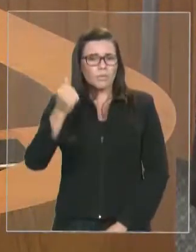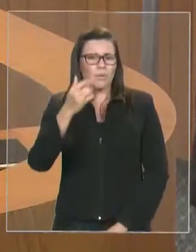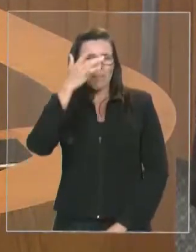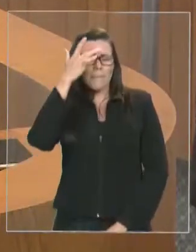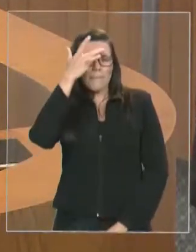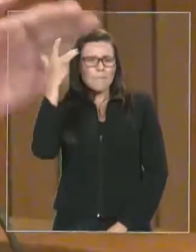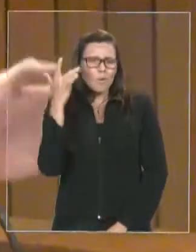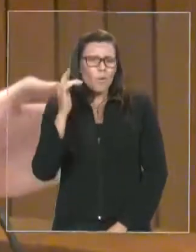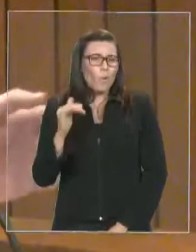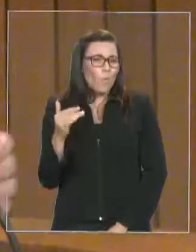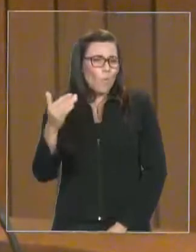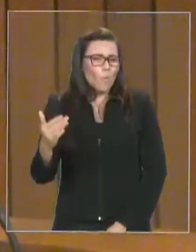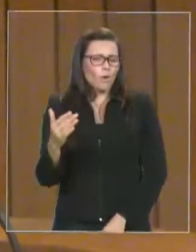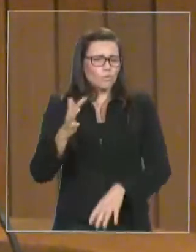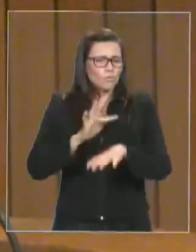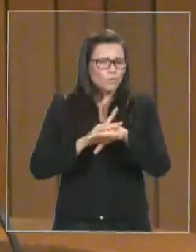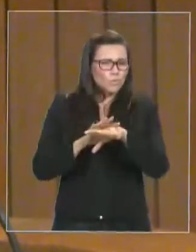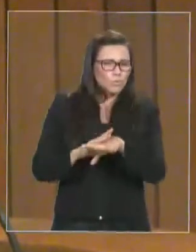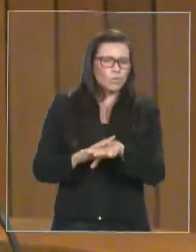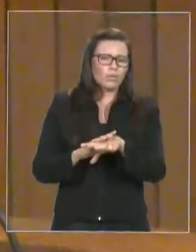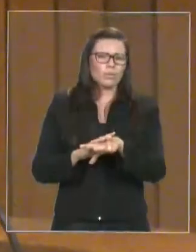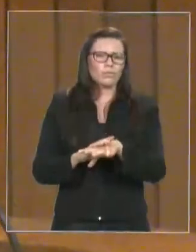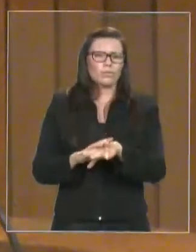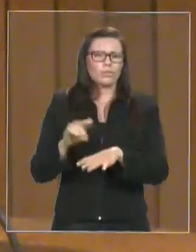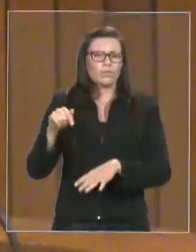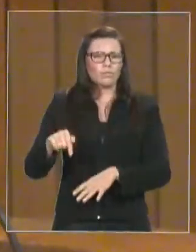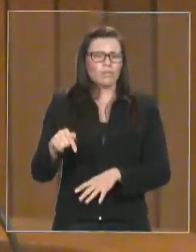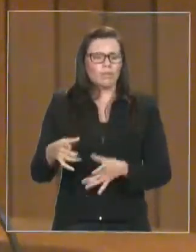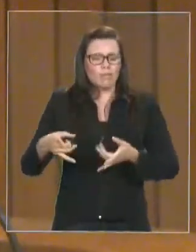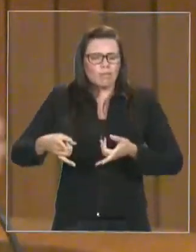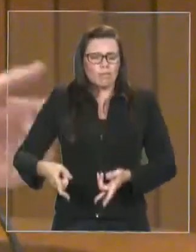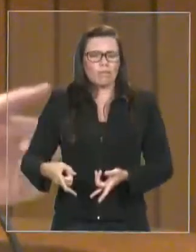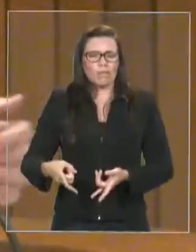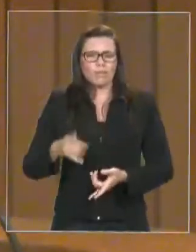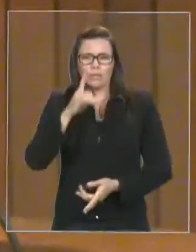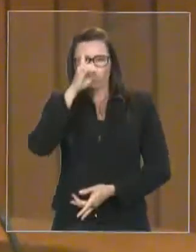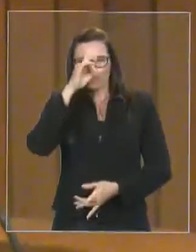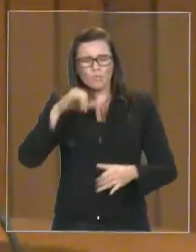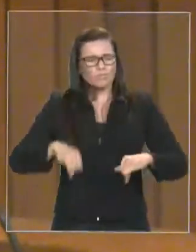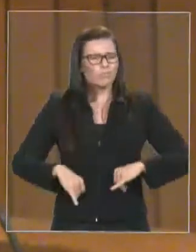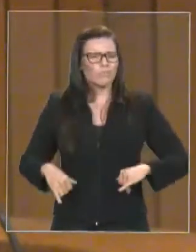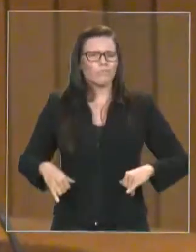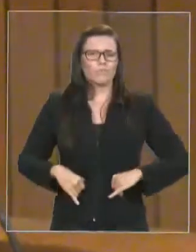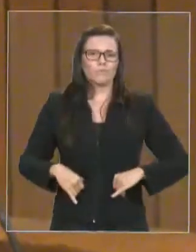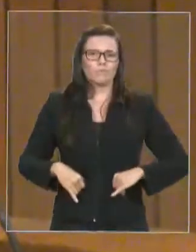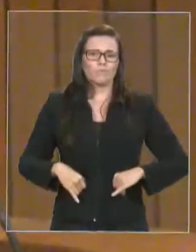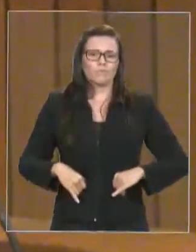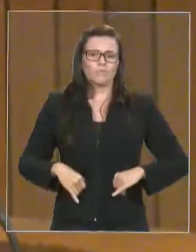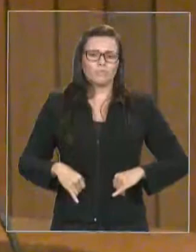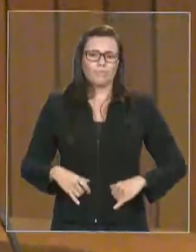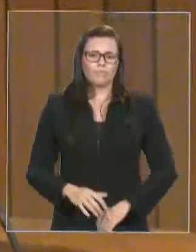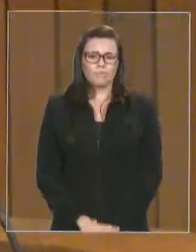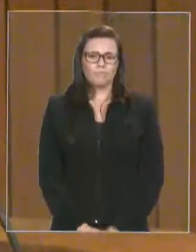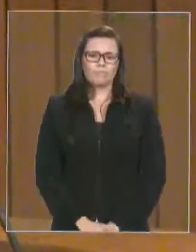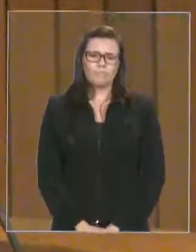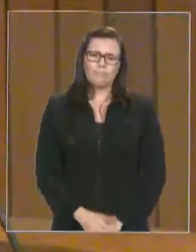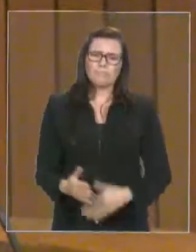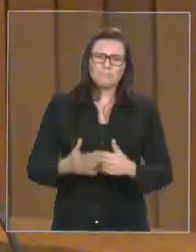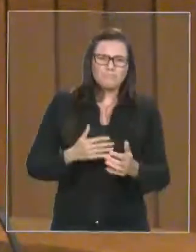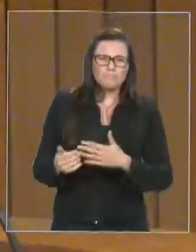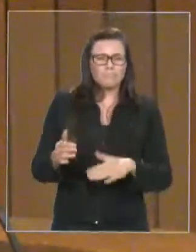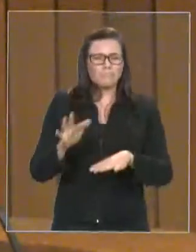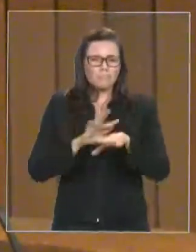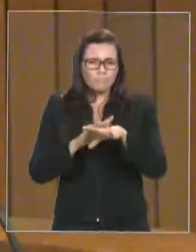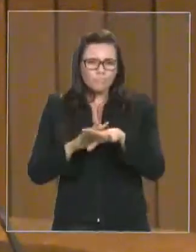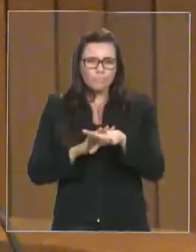estão num hospital, num leito de um hospital, sofrendo por algum tipo de